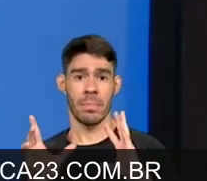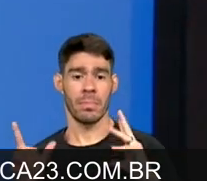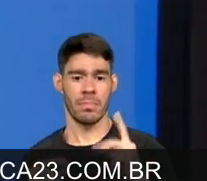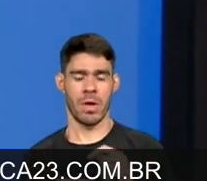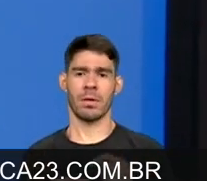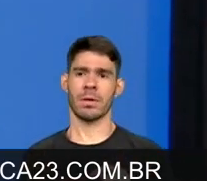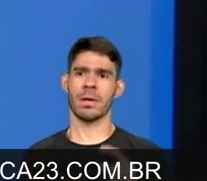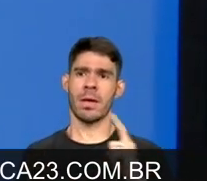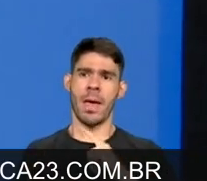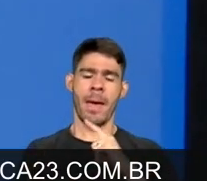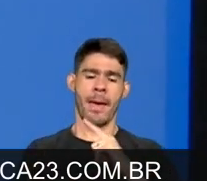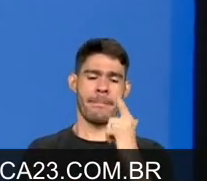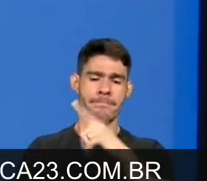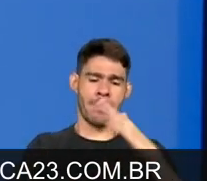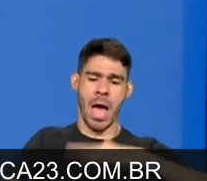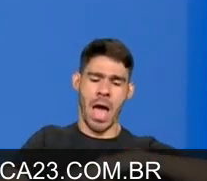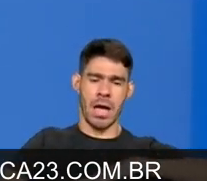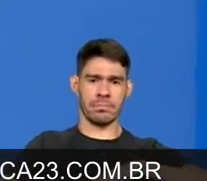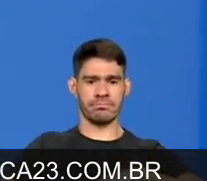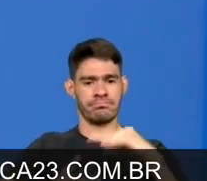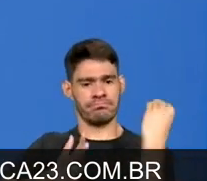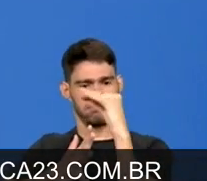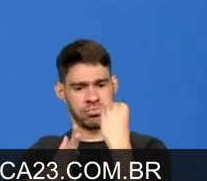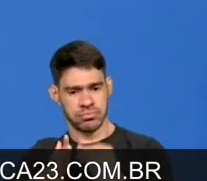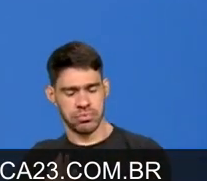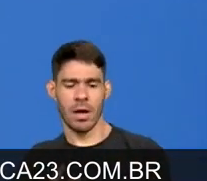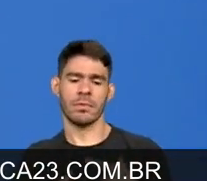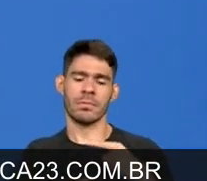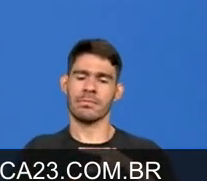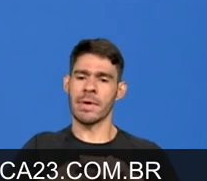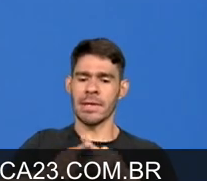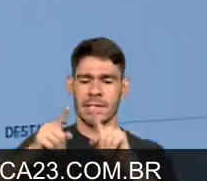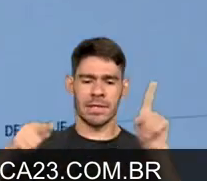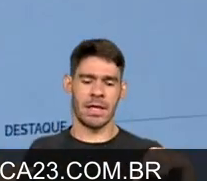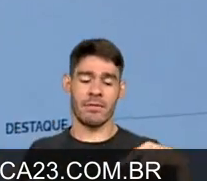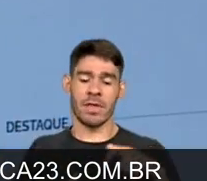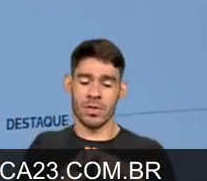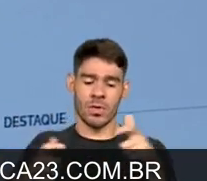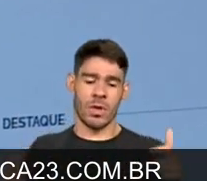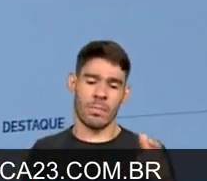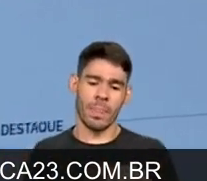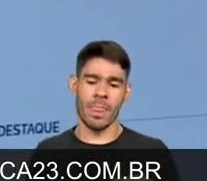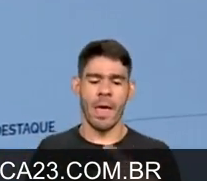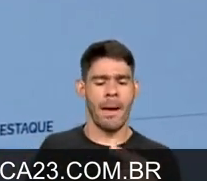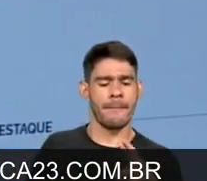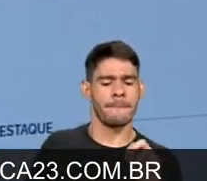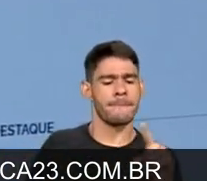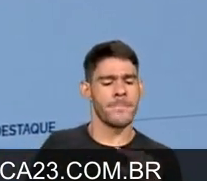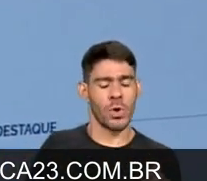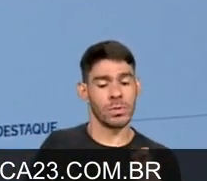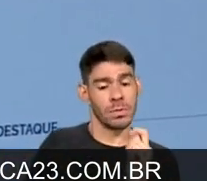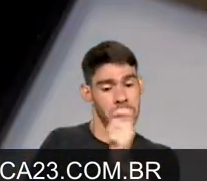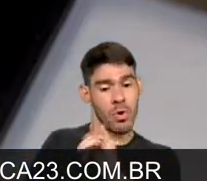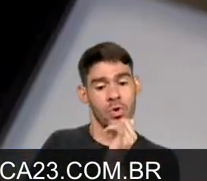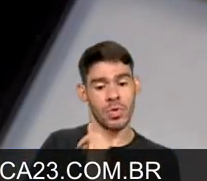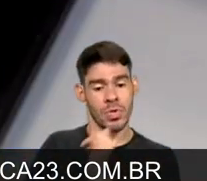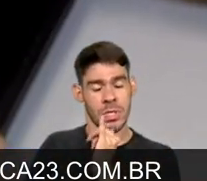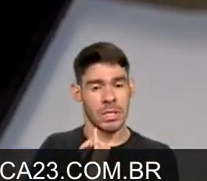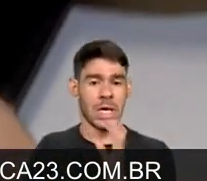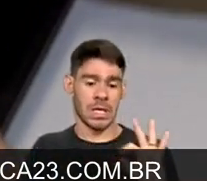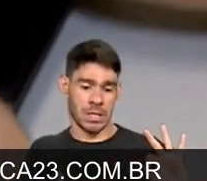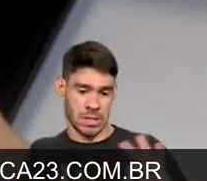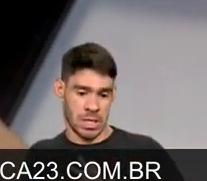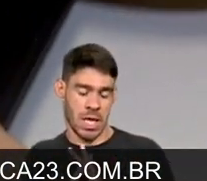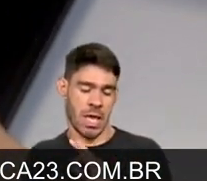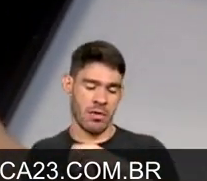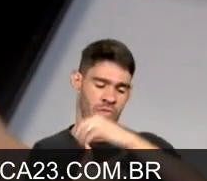usuário acrescenta na conta gov.br, mais serviços pode usar. Na conta bronze é possível, por exemplo, se